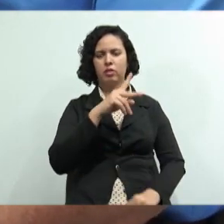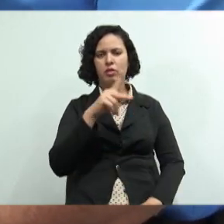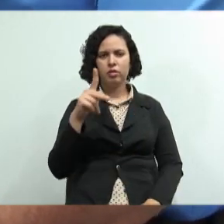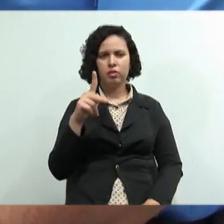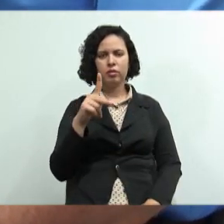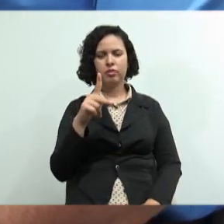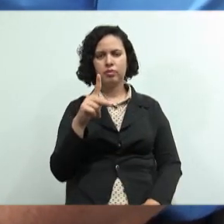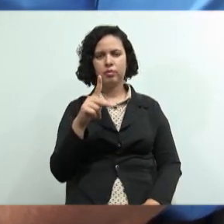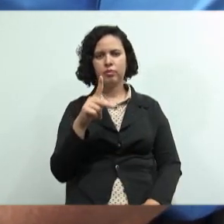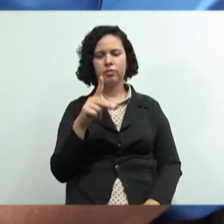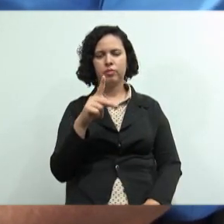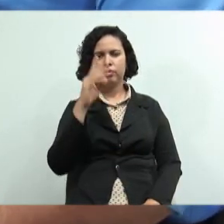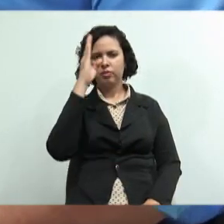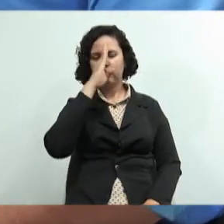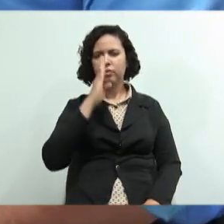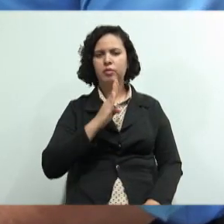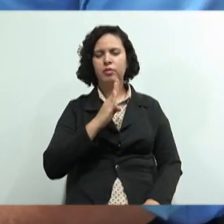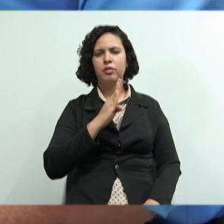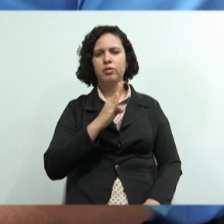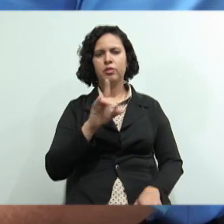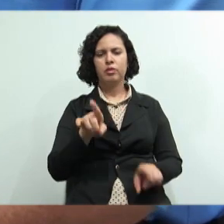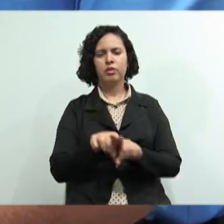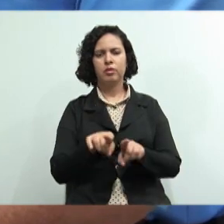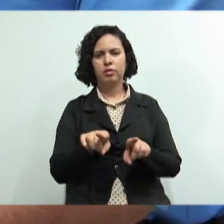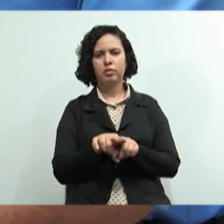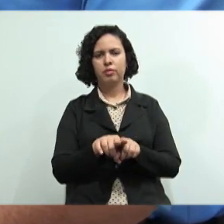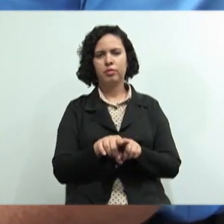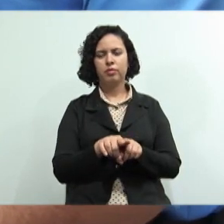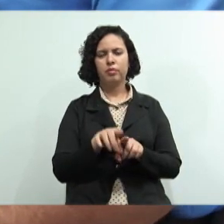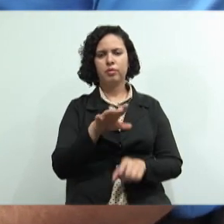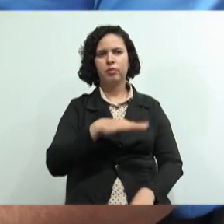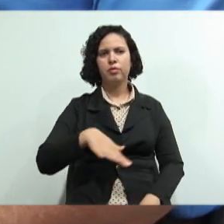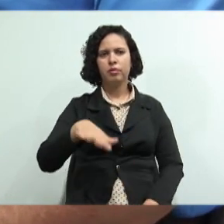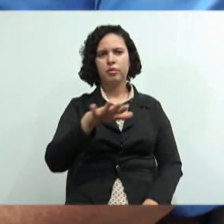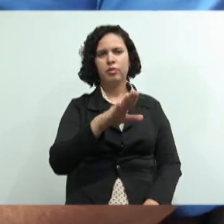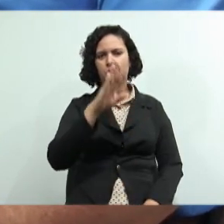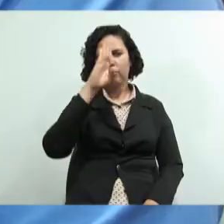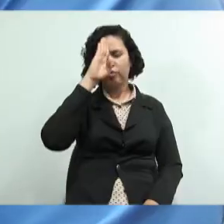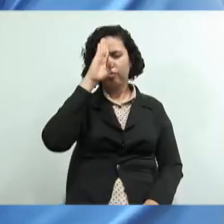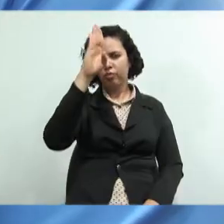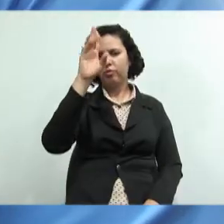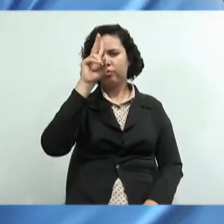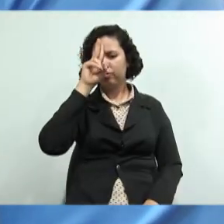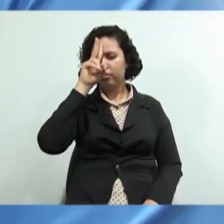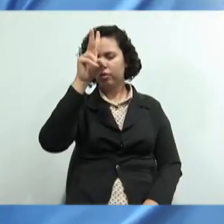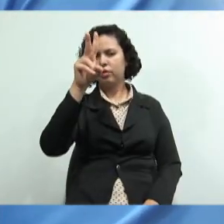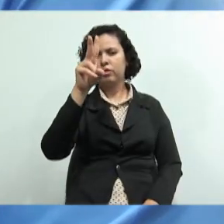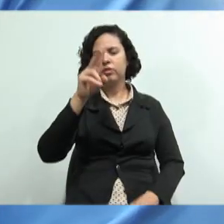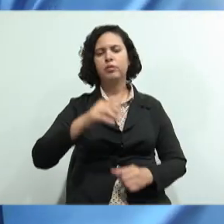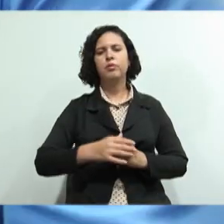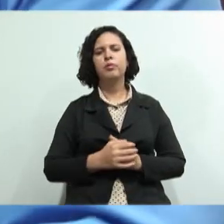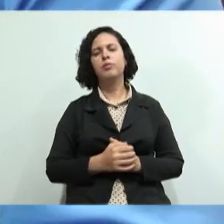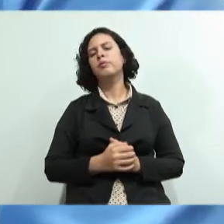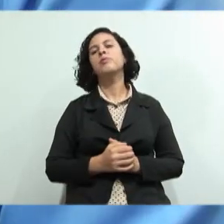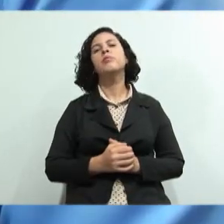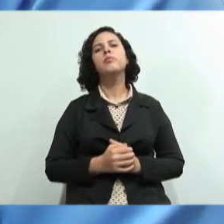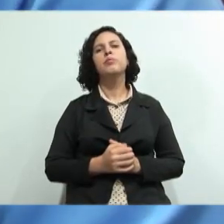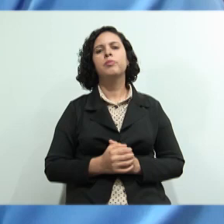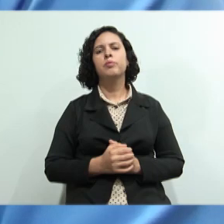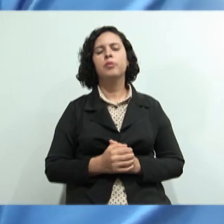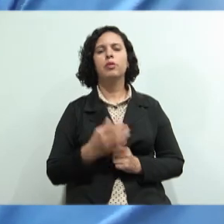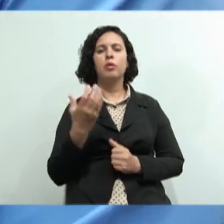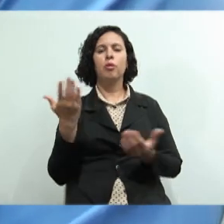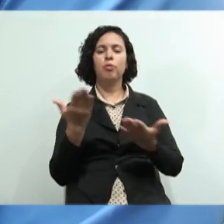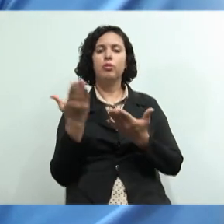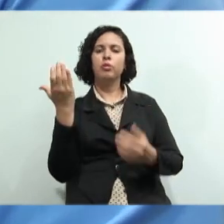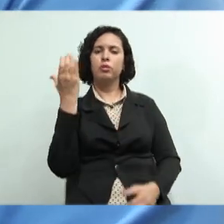produção no Brasil inteiro, porém já foi o ramo mais forte do cooperativismo, o agropecuário. E hoje é o